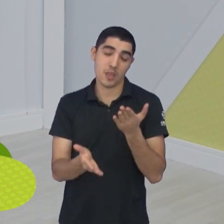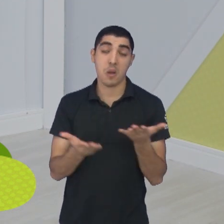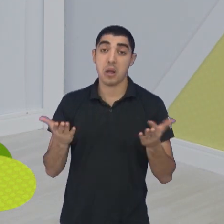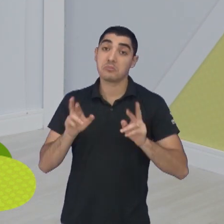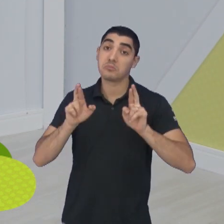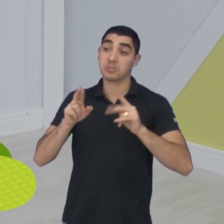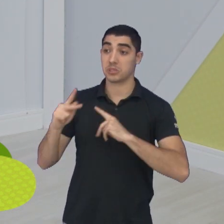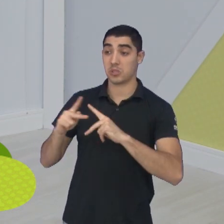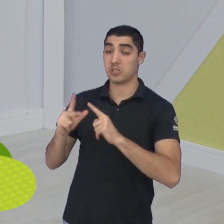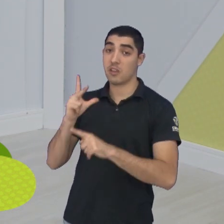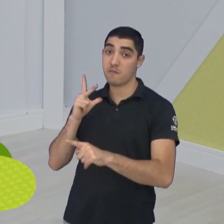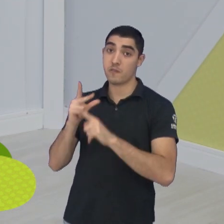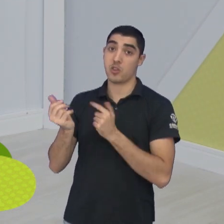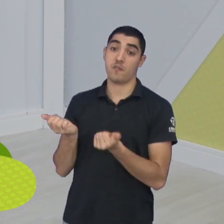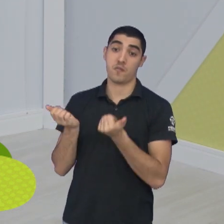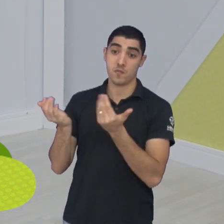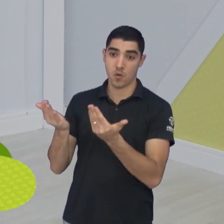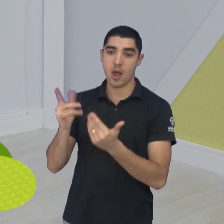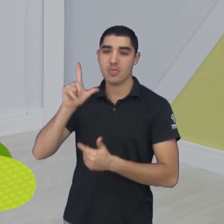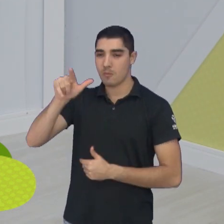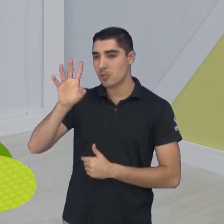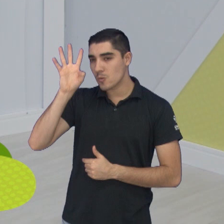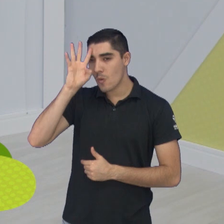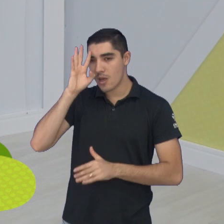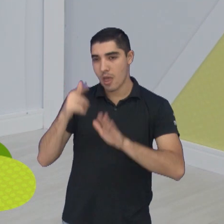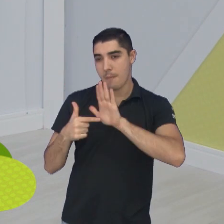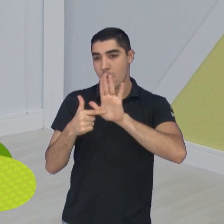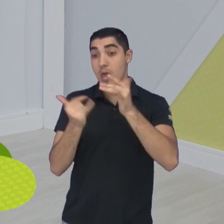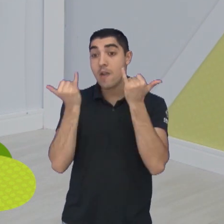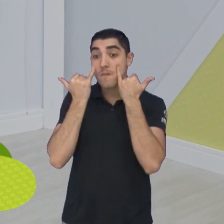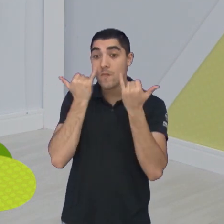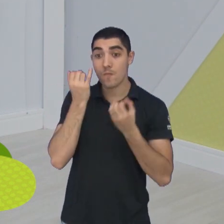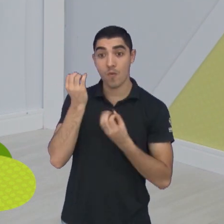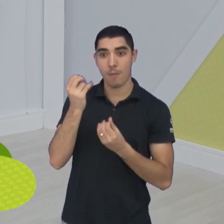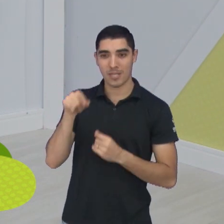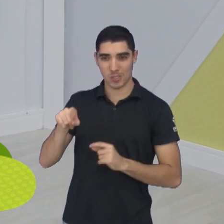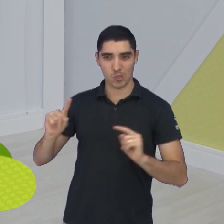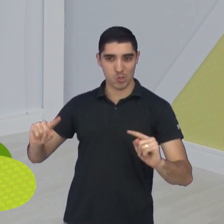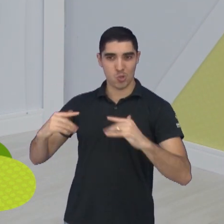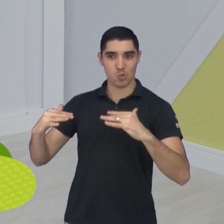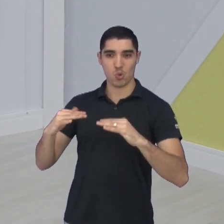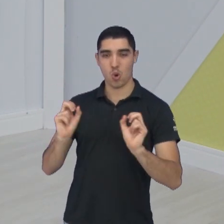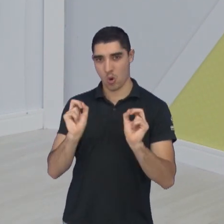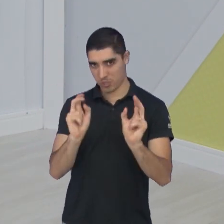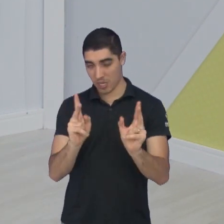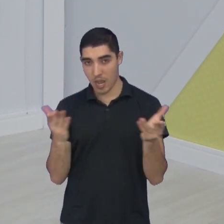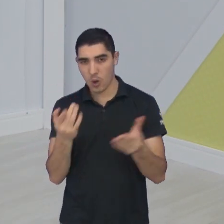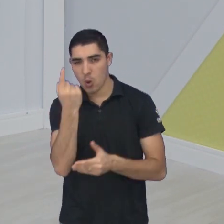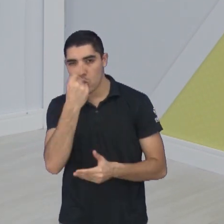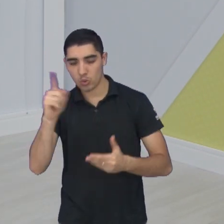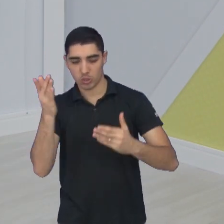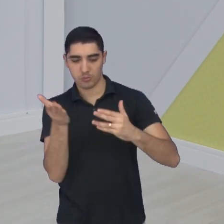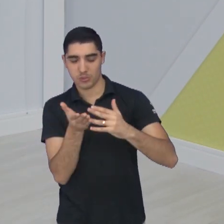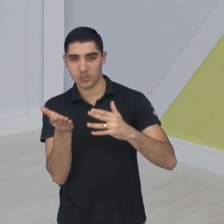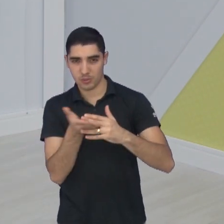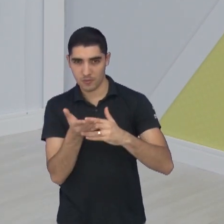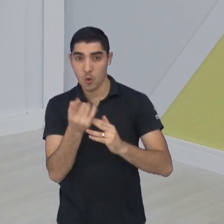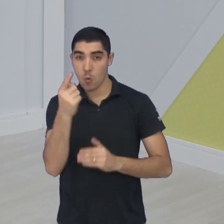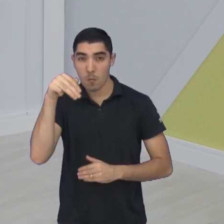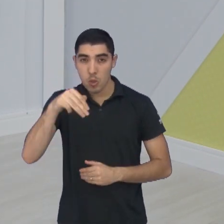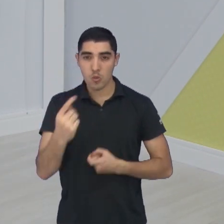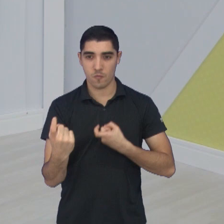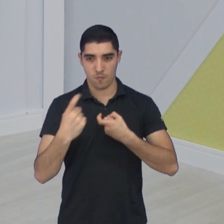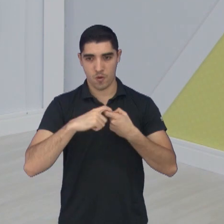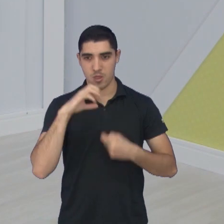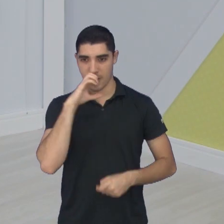uma vitória lá de Taboão da Serra, e claro, na quarta-feira a gente traz todos os detalhes para você aqui no Hora, que faz o último intervalo do dia. 1 minutinho e meio,